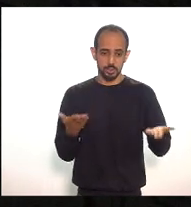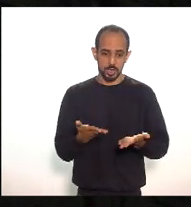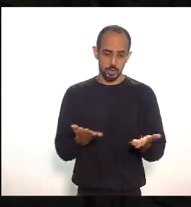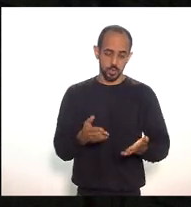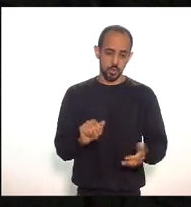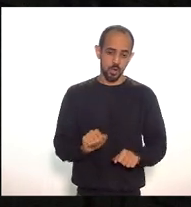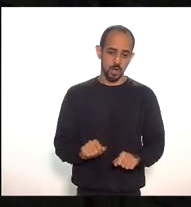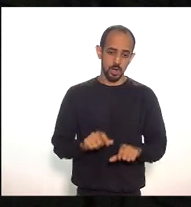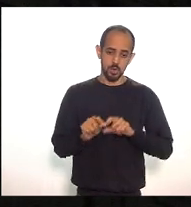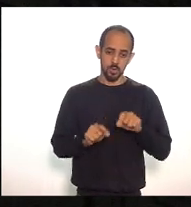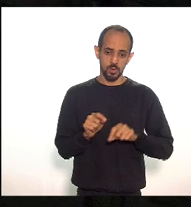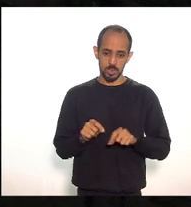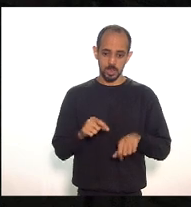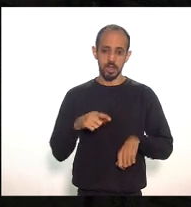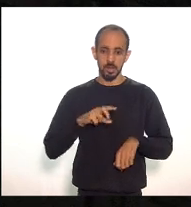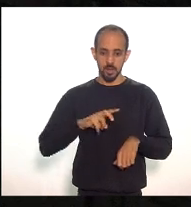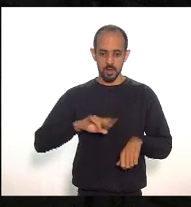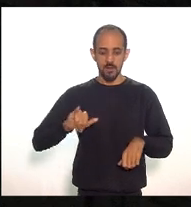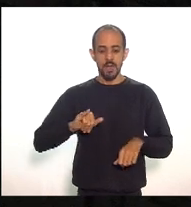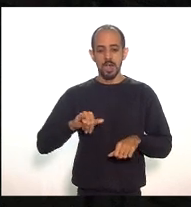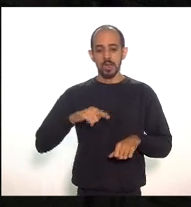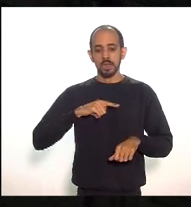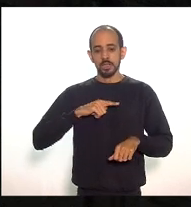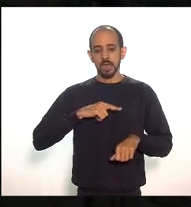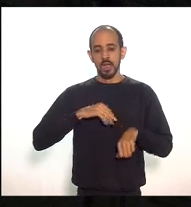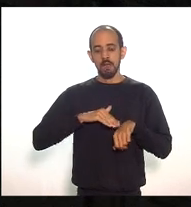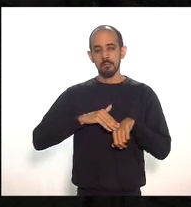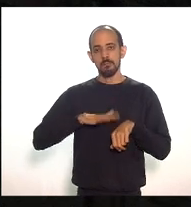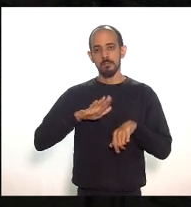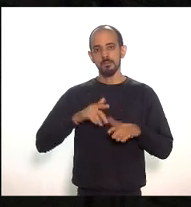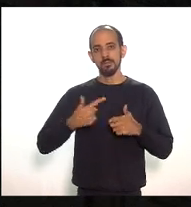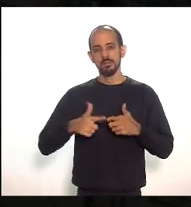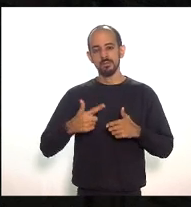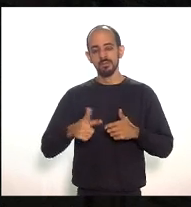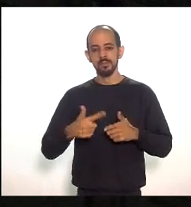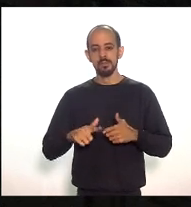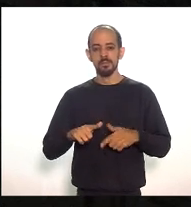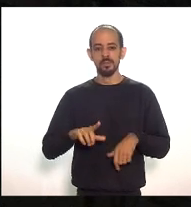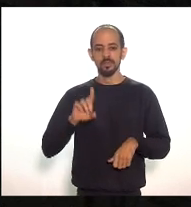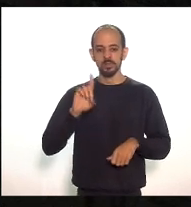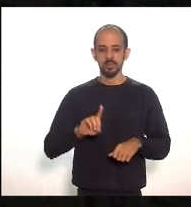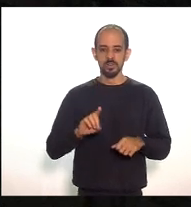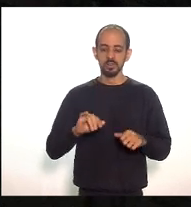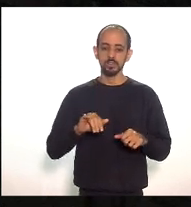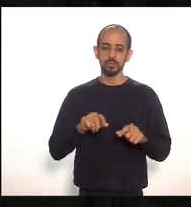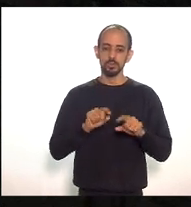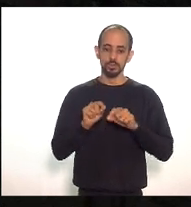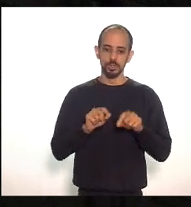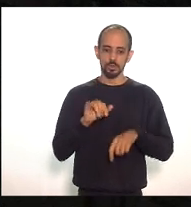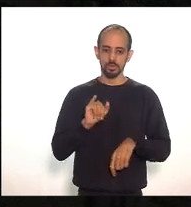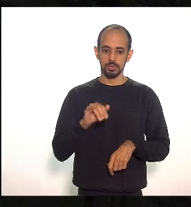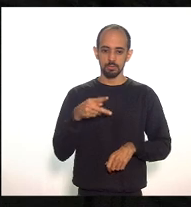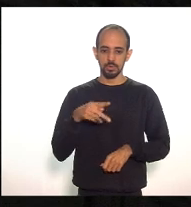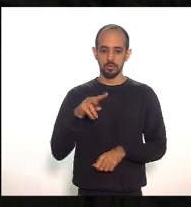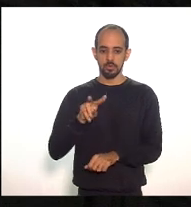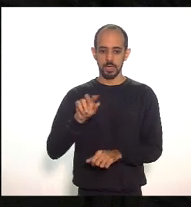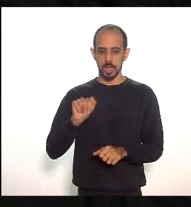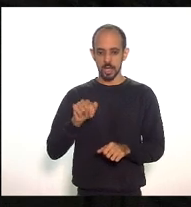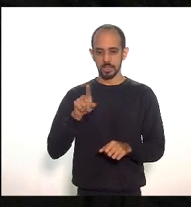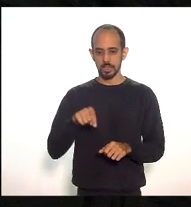e agora vai ter ainda mais esse seu direito de propriedade e vendo o IPVA como uma punição